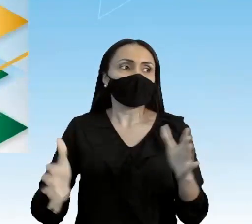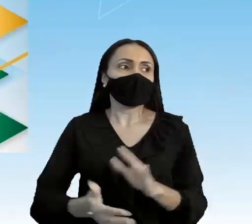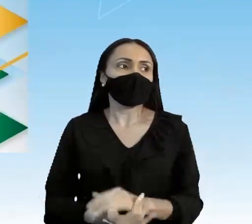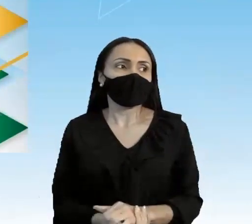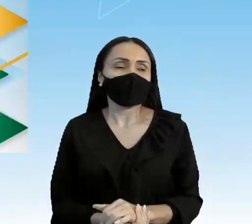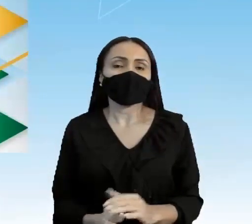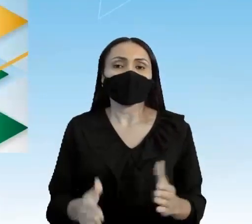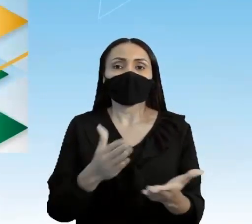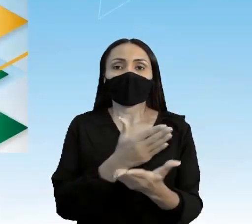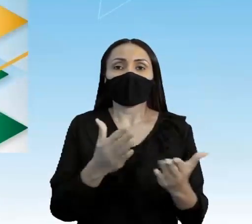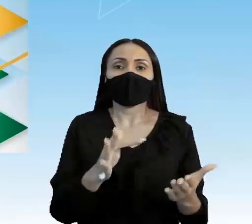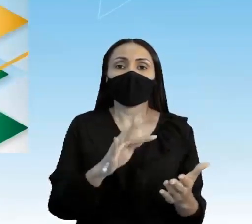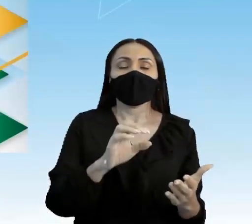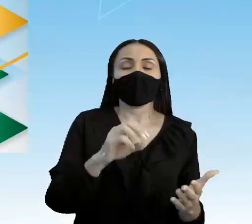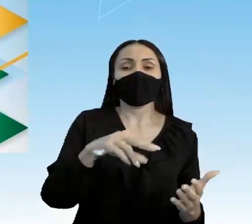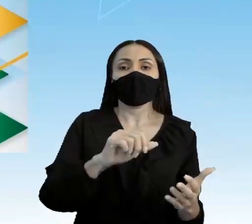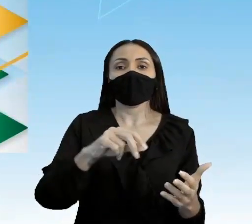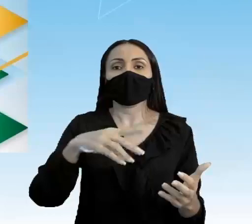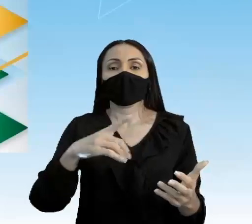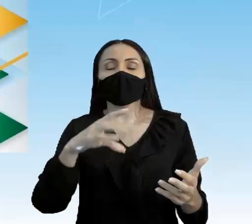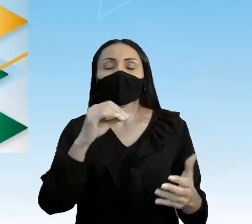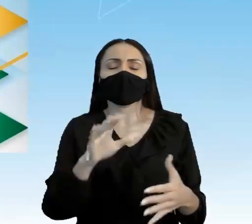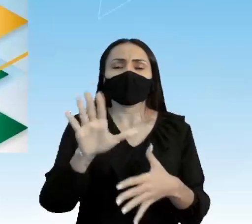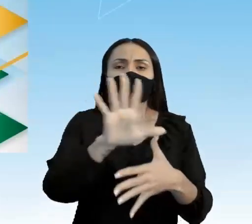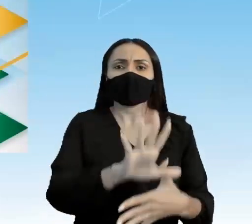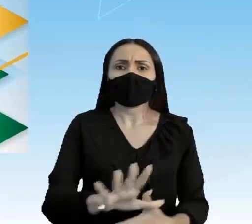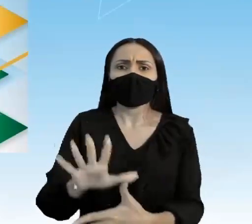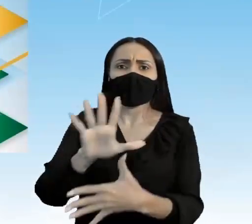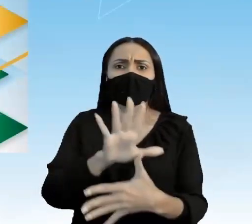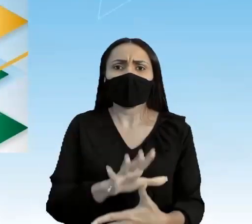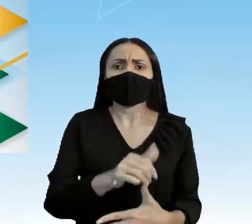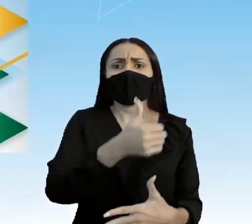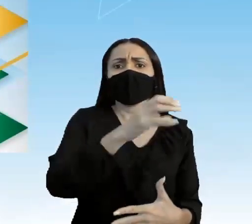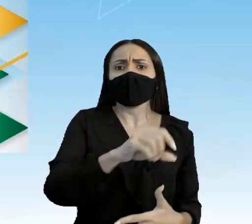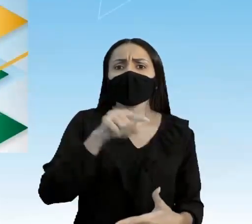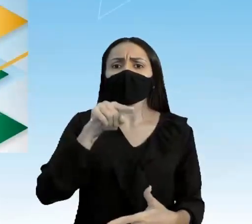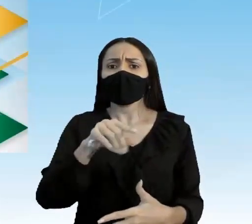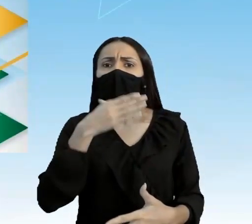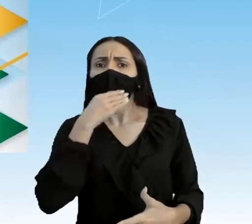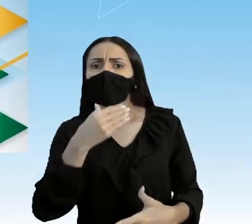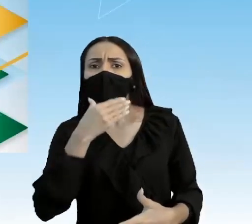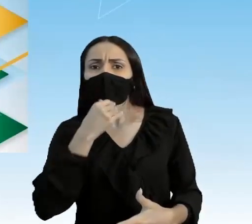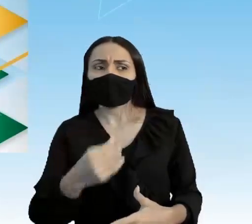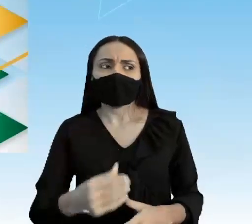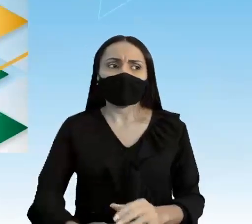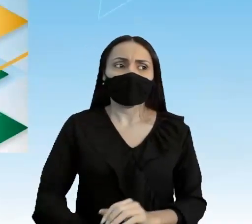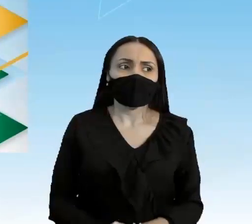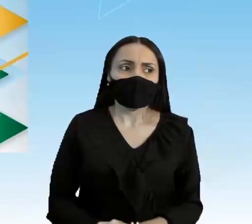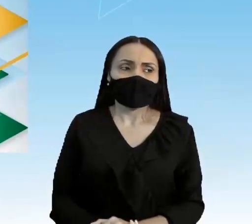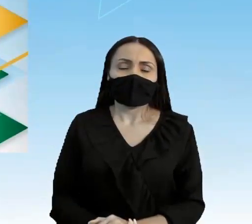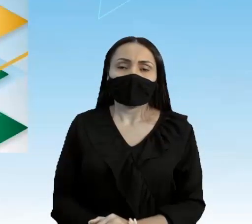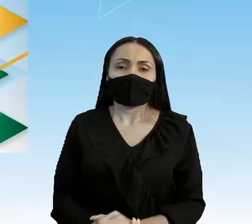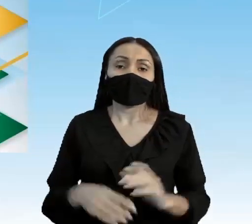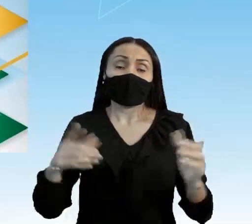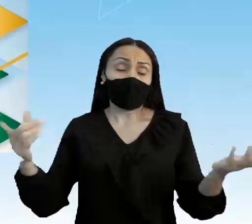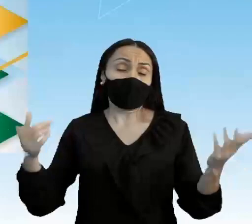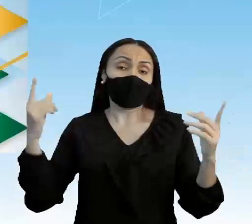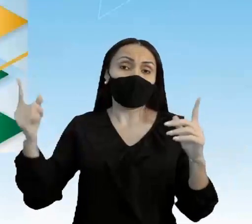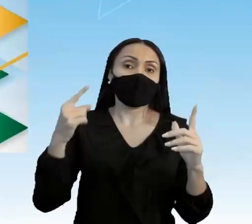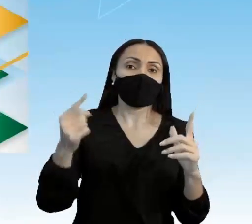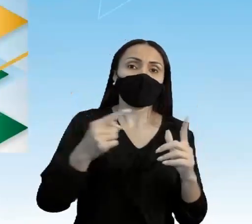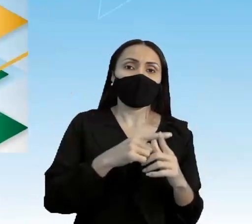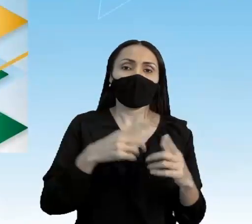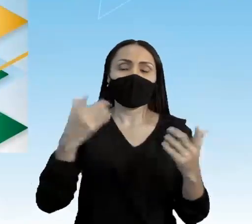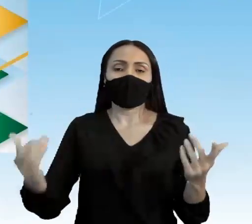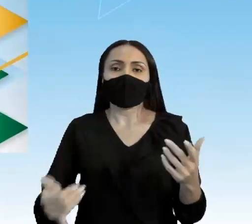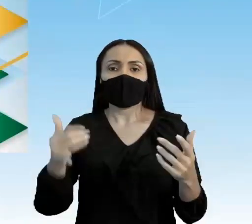rei Fernando manda à América 10 mil homens. O intuito de quê? De combater os